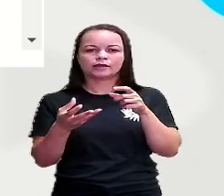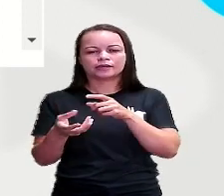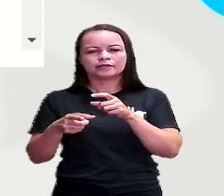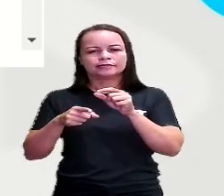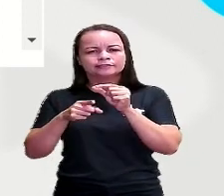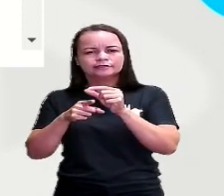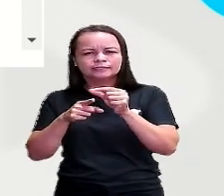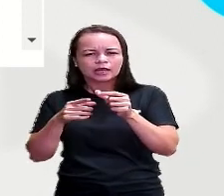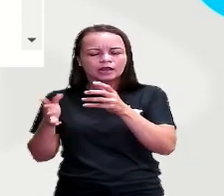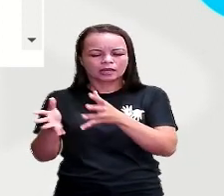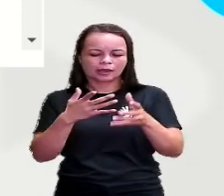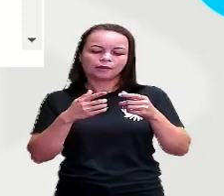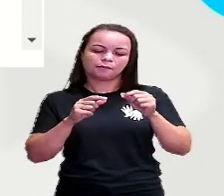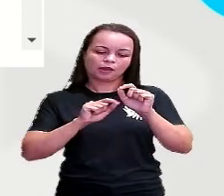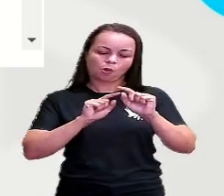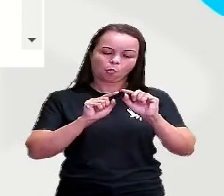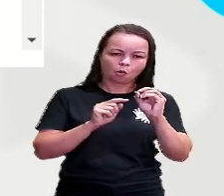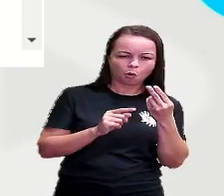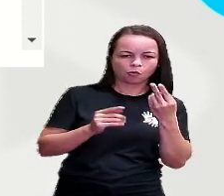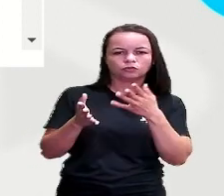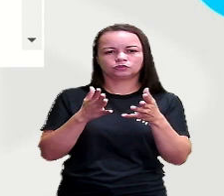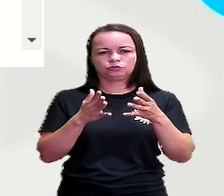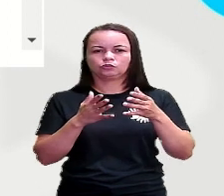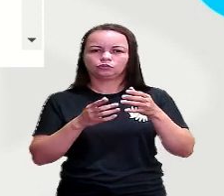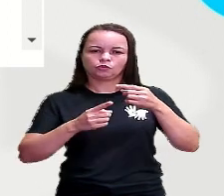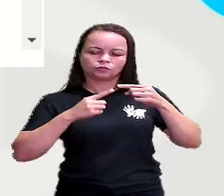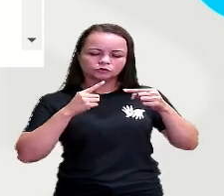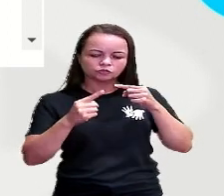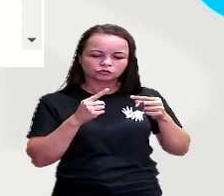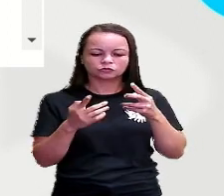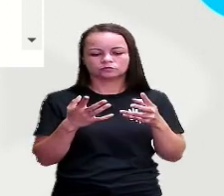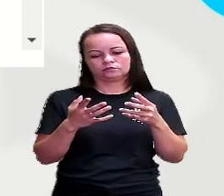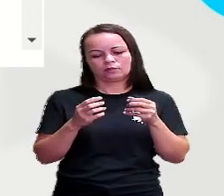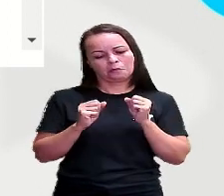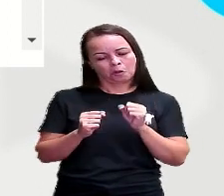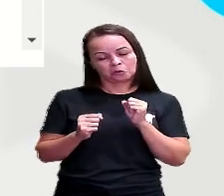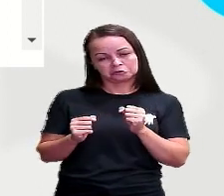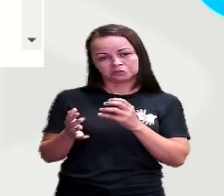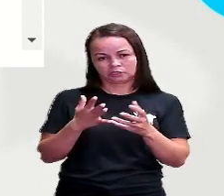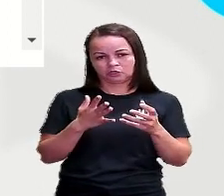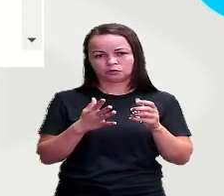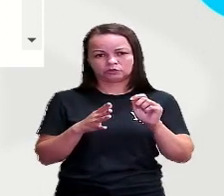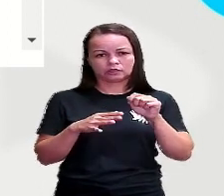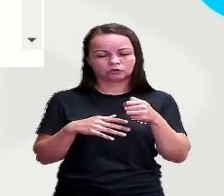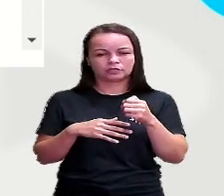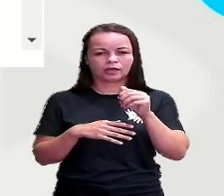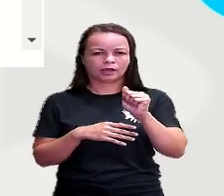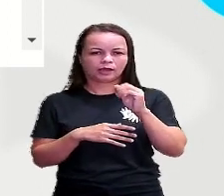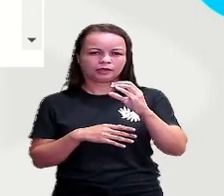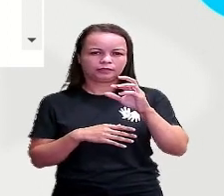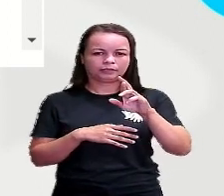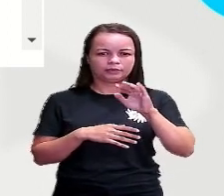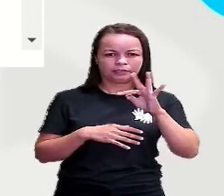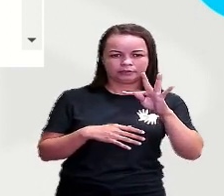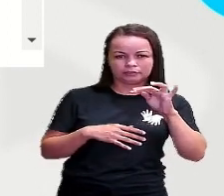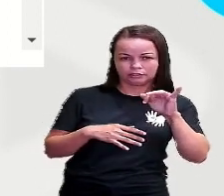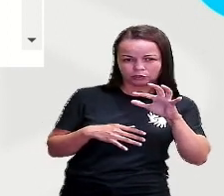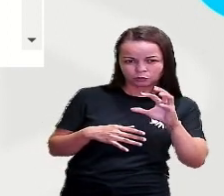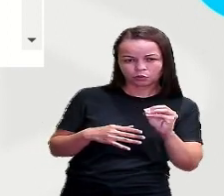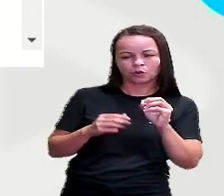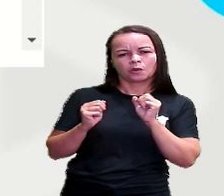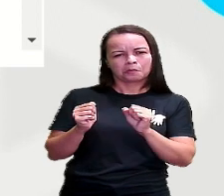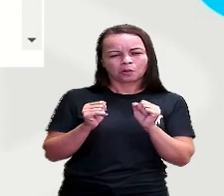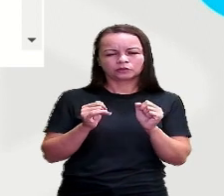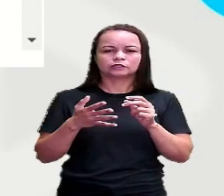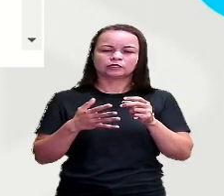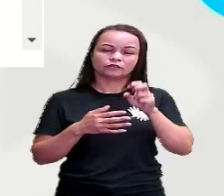palavra ou no discurso. Pode ser sinal diacrítico, que se usa sobre uma vogal, indicativo da sílaba